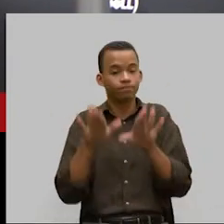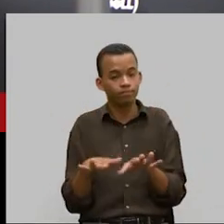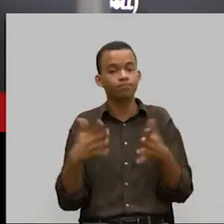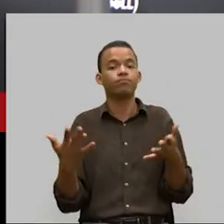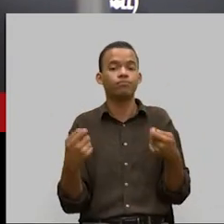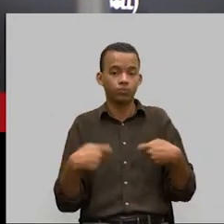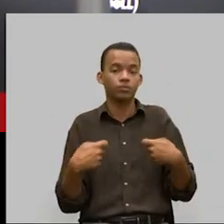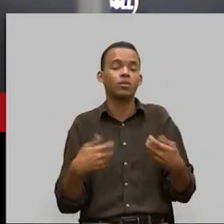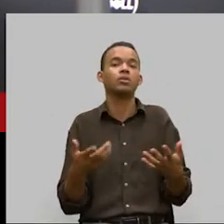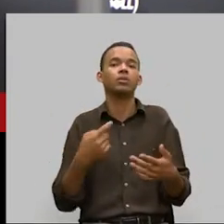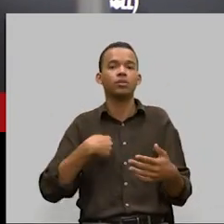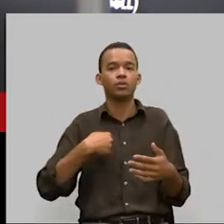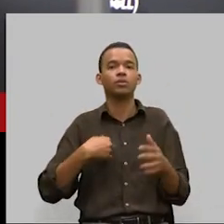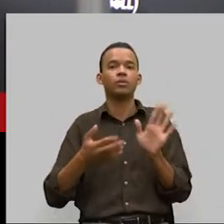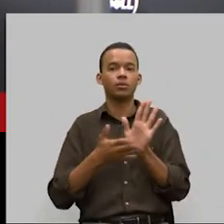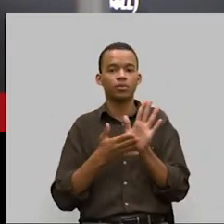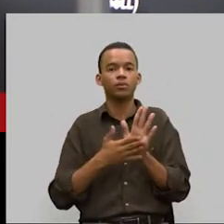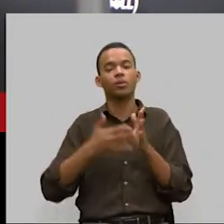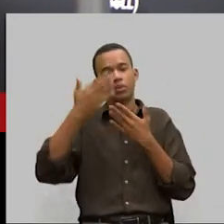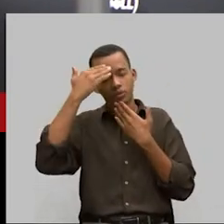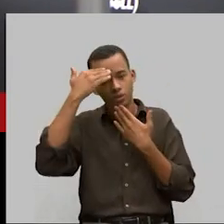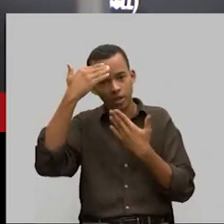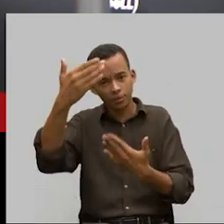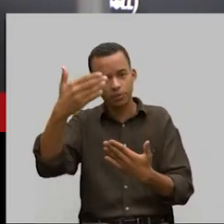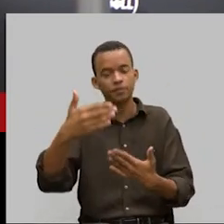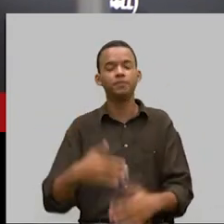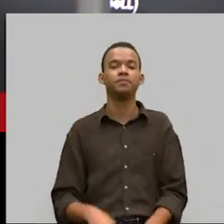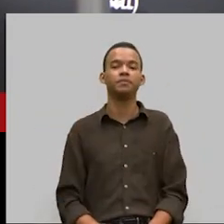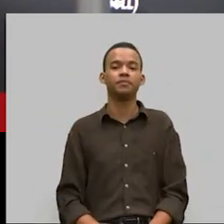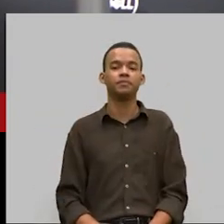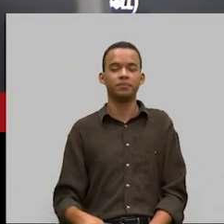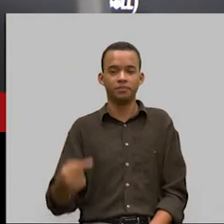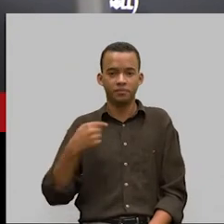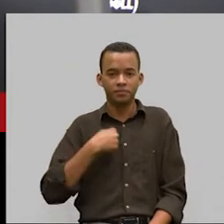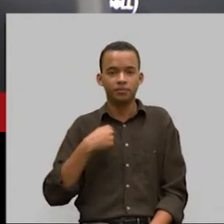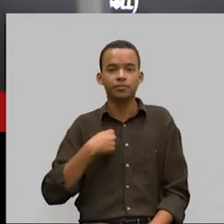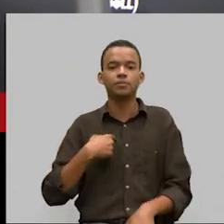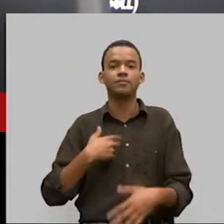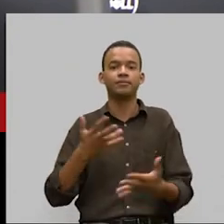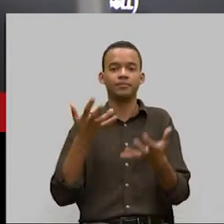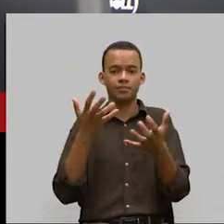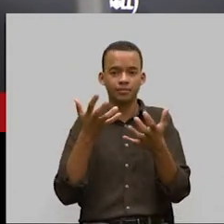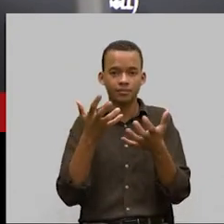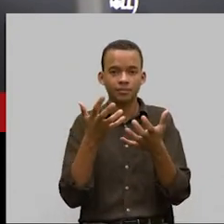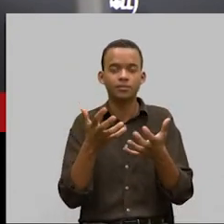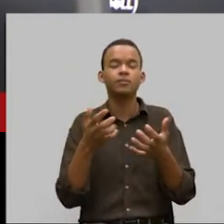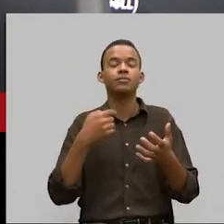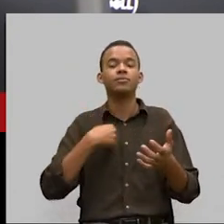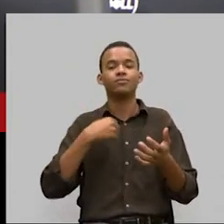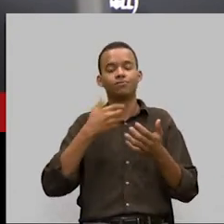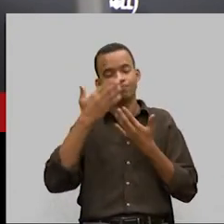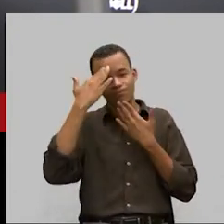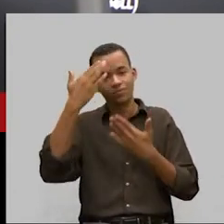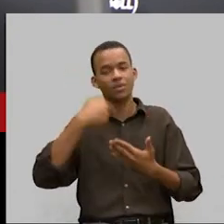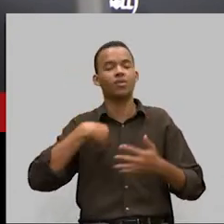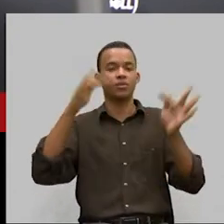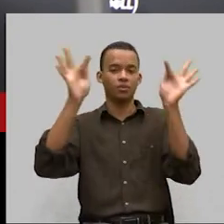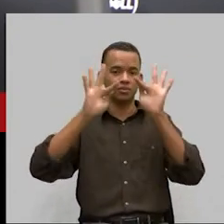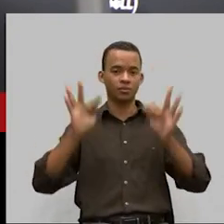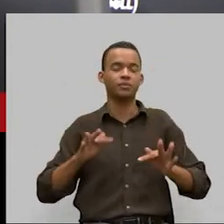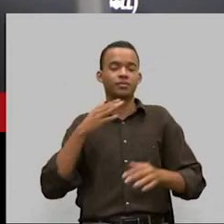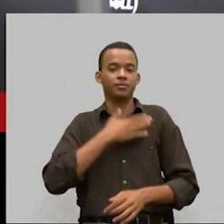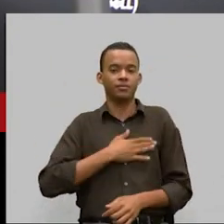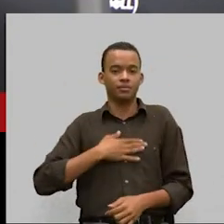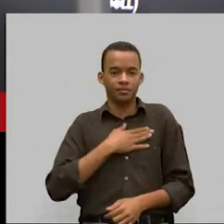aí eu deixo aqui né o meu agradecimento e eh dizer que tô muito feliz por ter participado desse dia aqui hoje né a gente